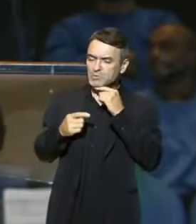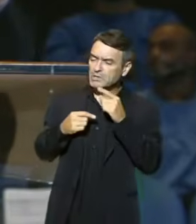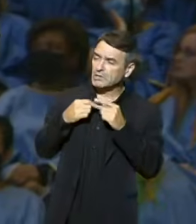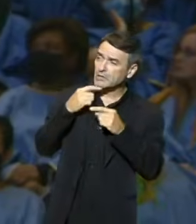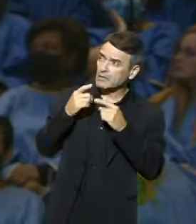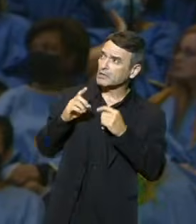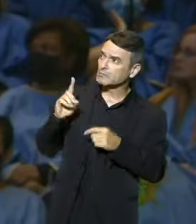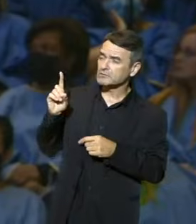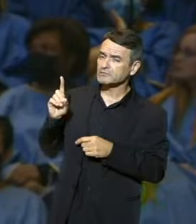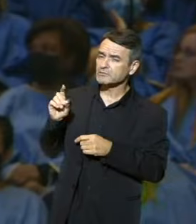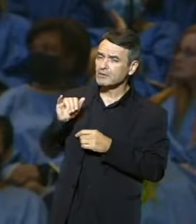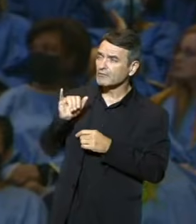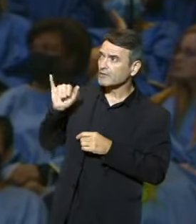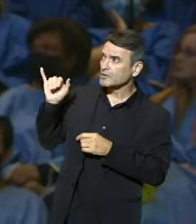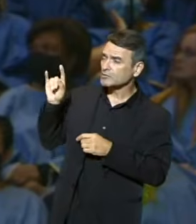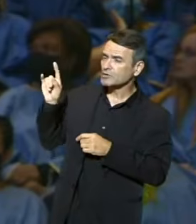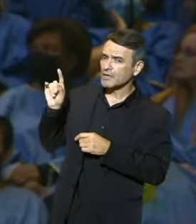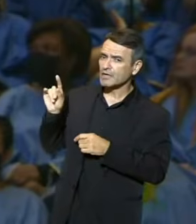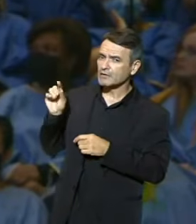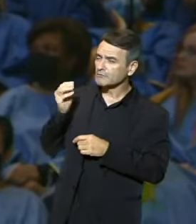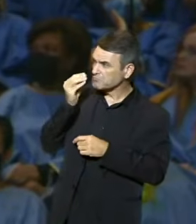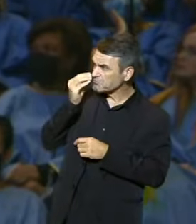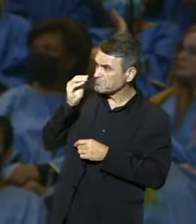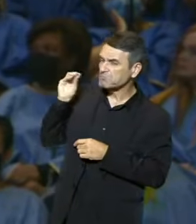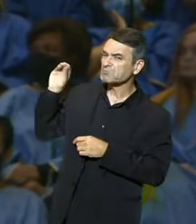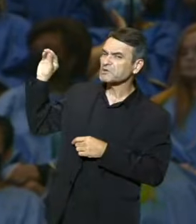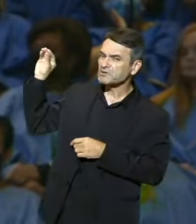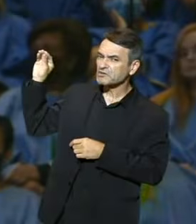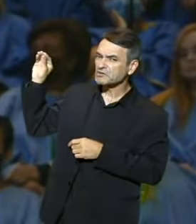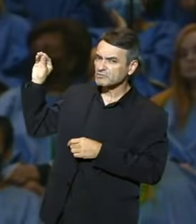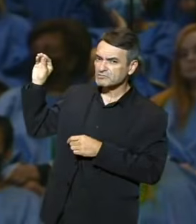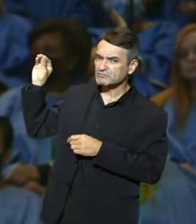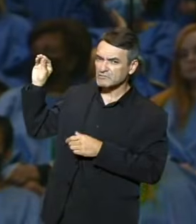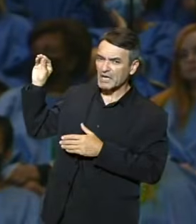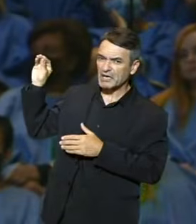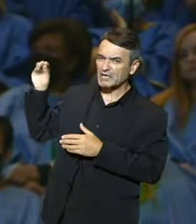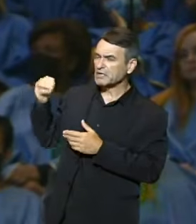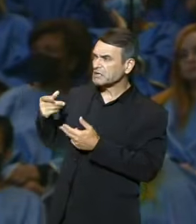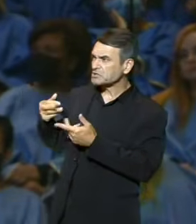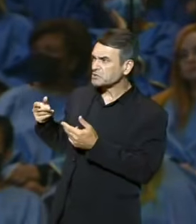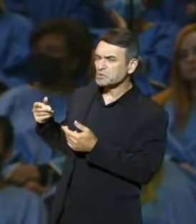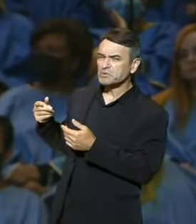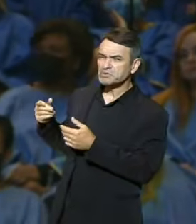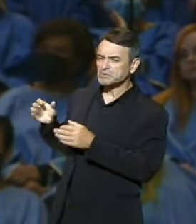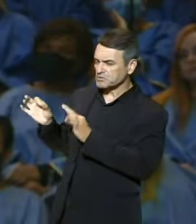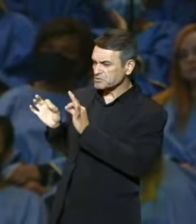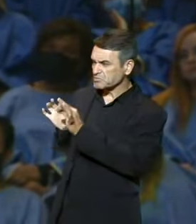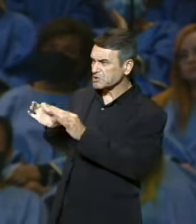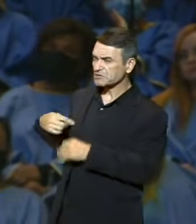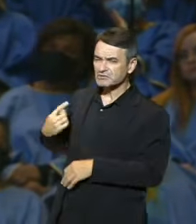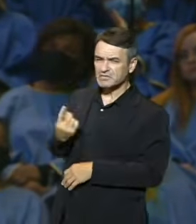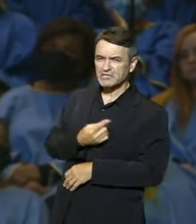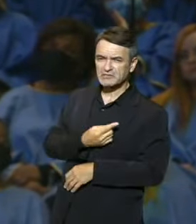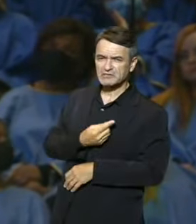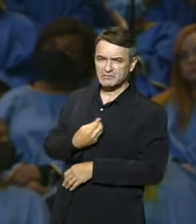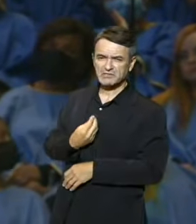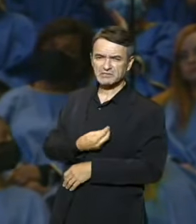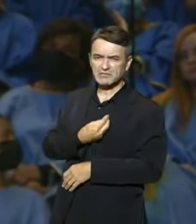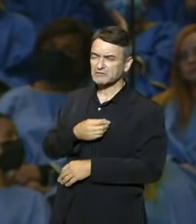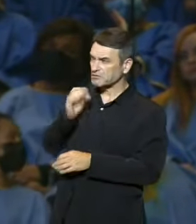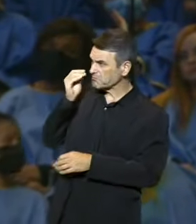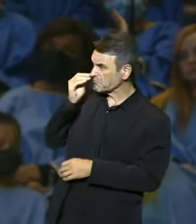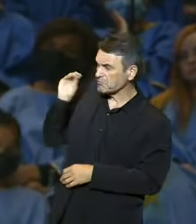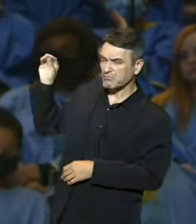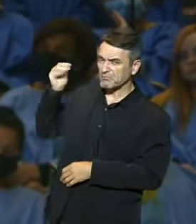que a gente está rejeitando a vontade e o plano dele para a nossa vida. E isso produz tristeza e ira no coração